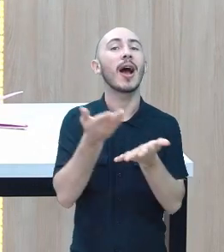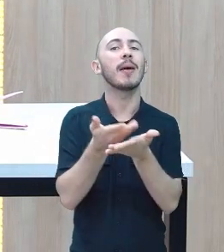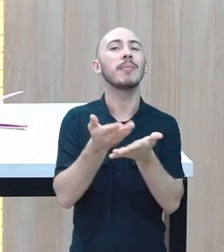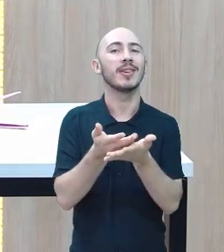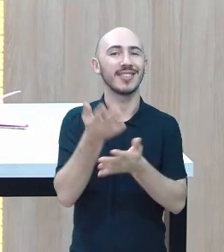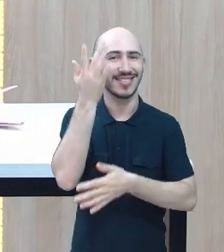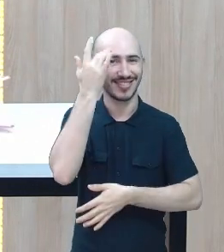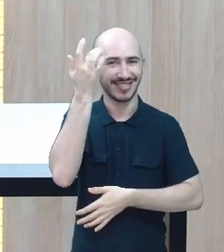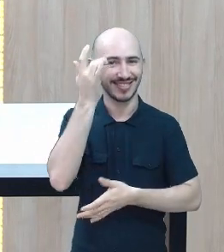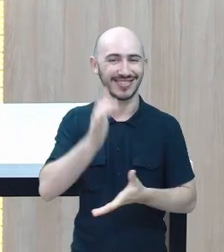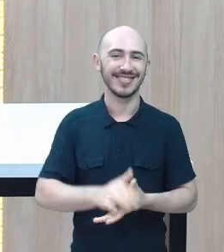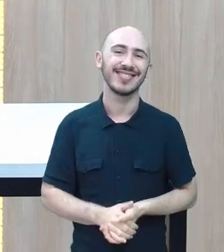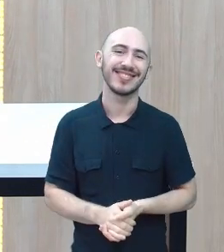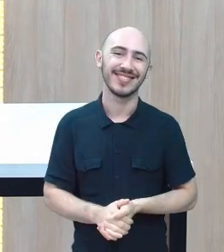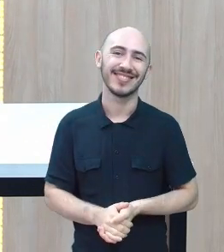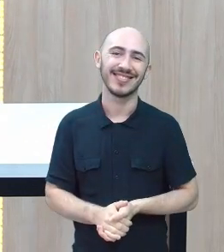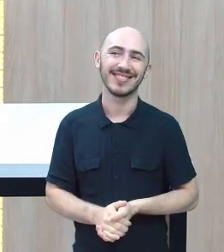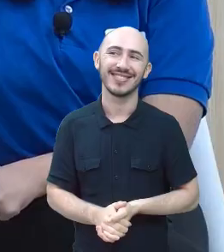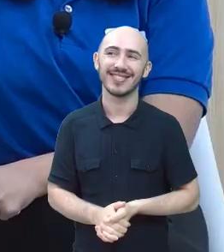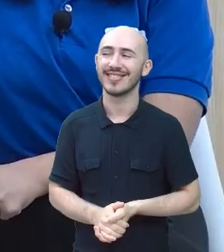aula.